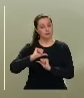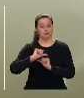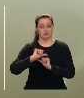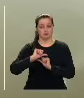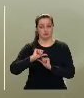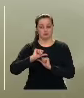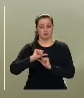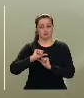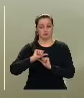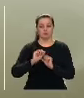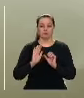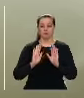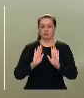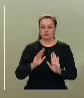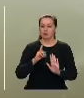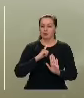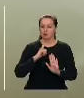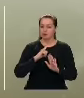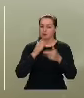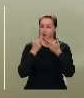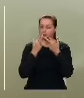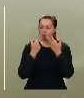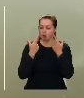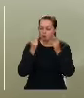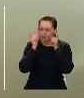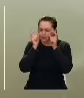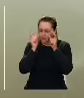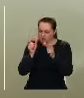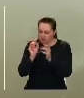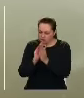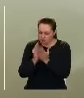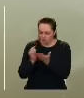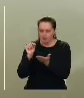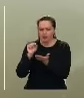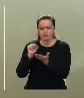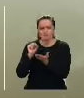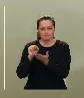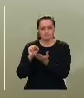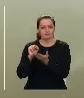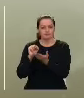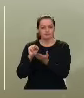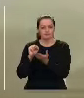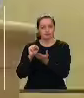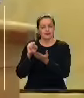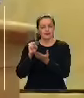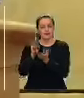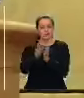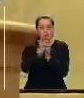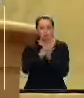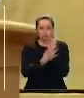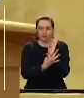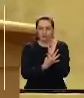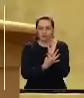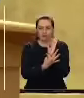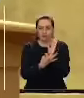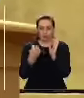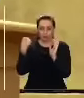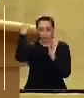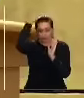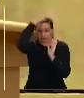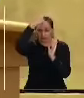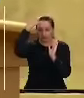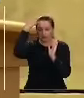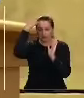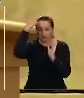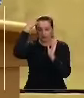Mas tem uma coisa muito interessante aqui. O texto sagrado não diz, por exemplo, a Bíblia diz que